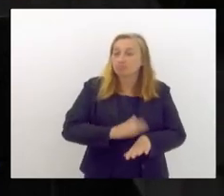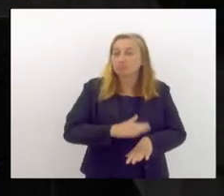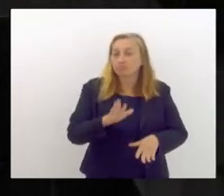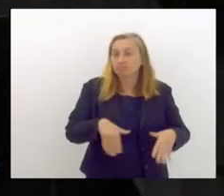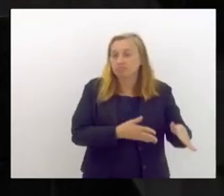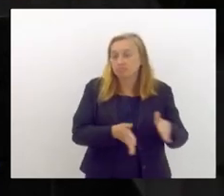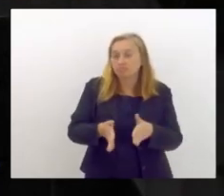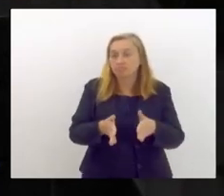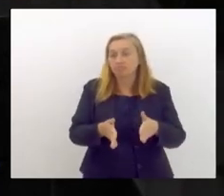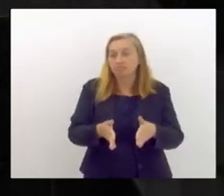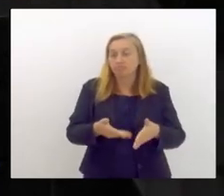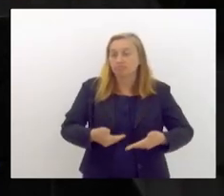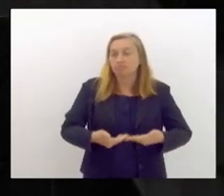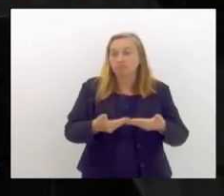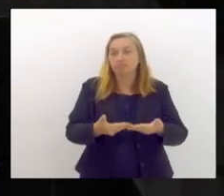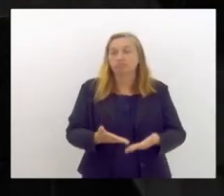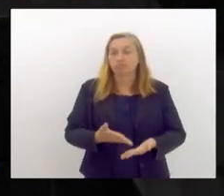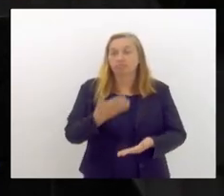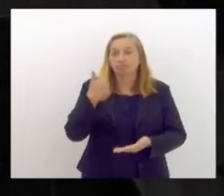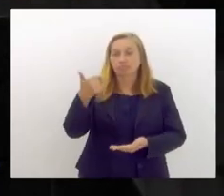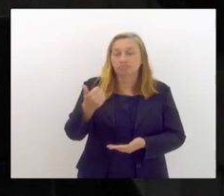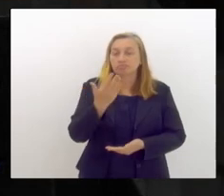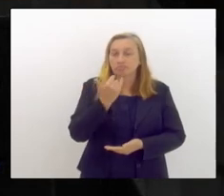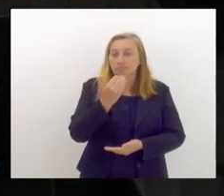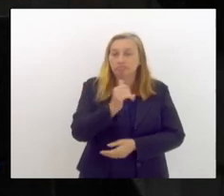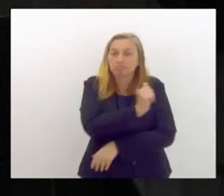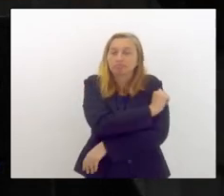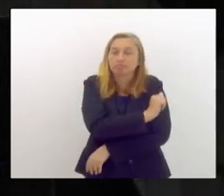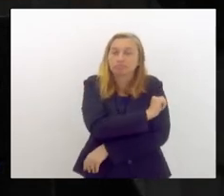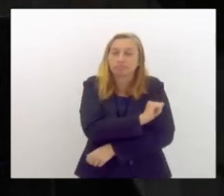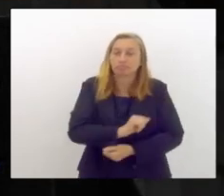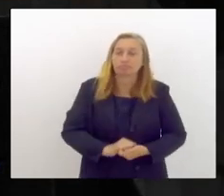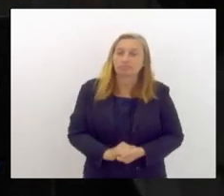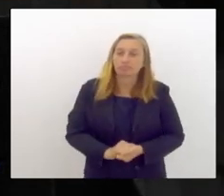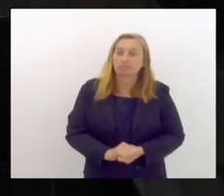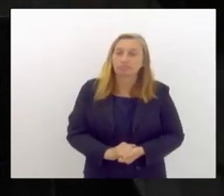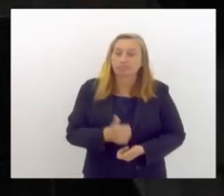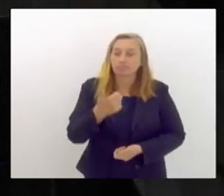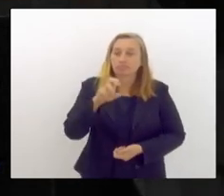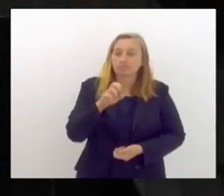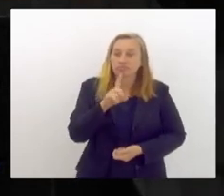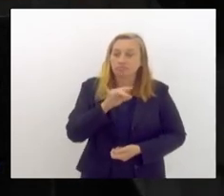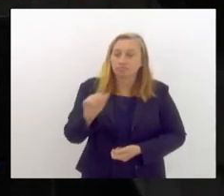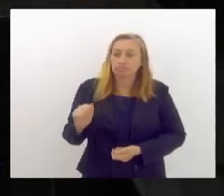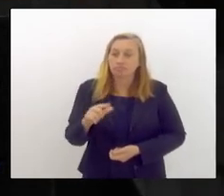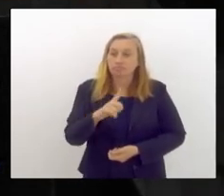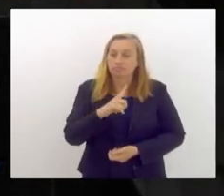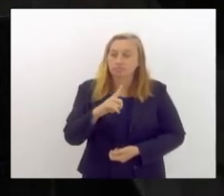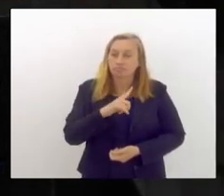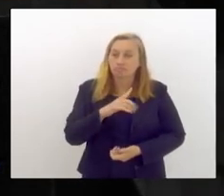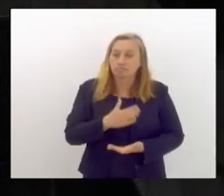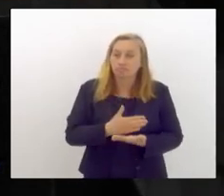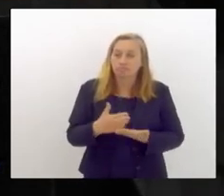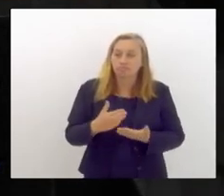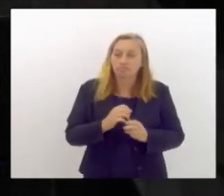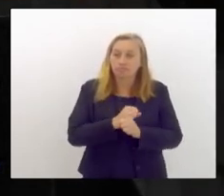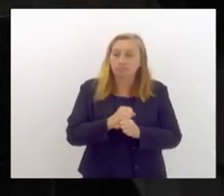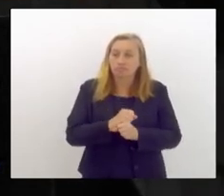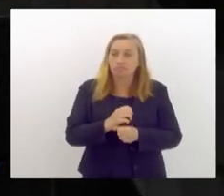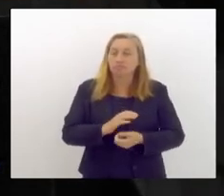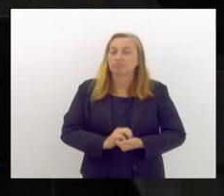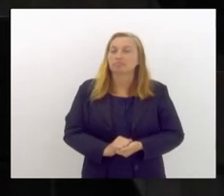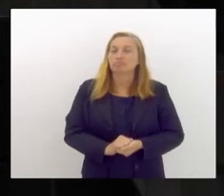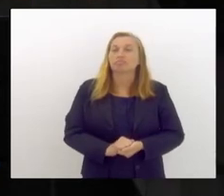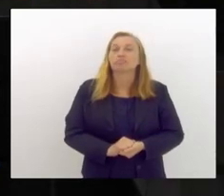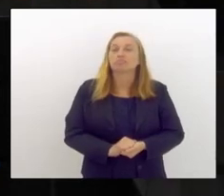caminhos para ofertar merenda para os nossos alunos nesses 15 dias que temos de início de ano letivo.